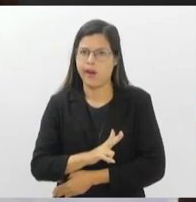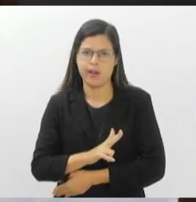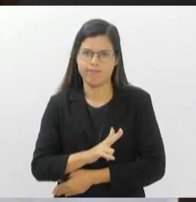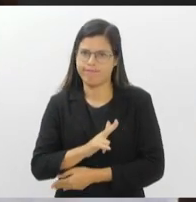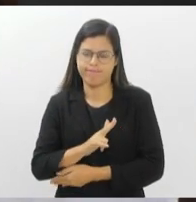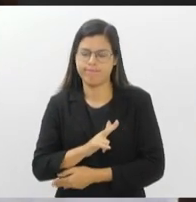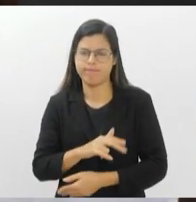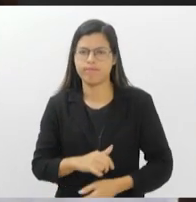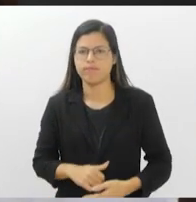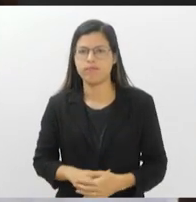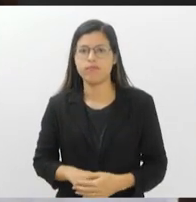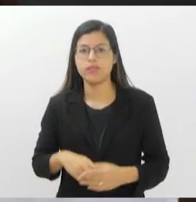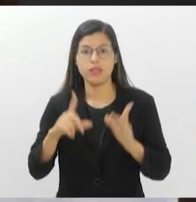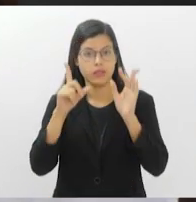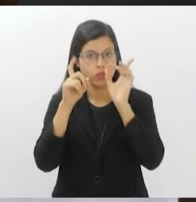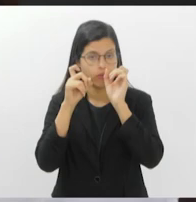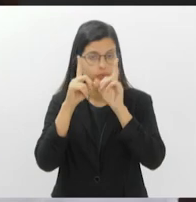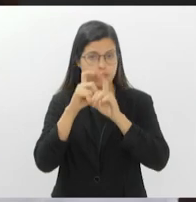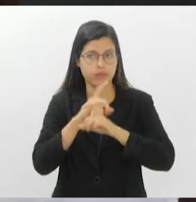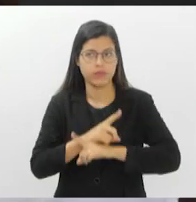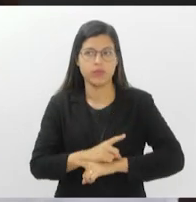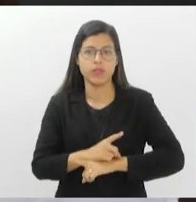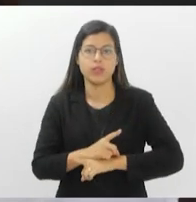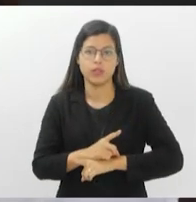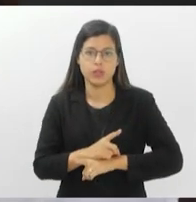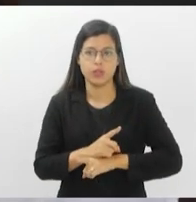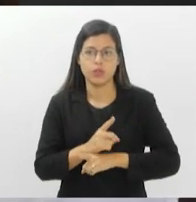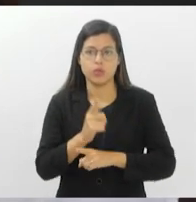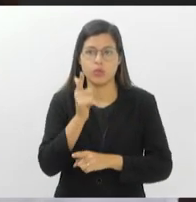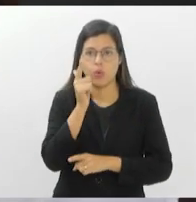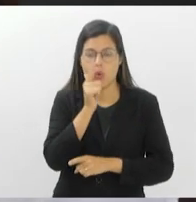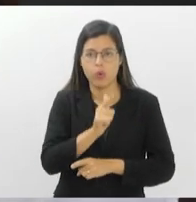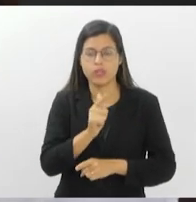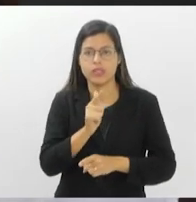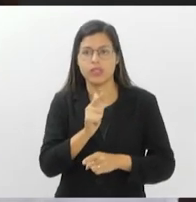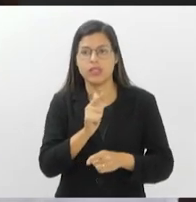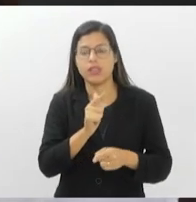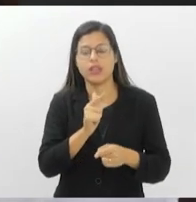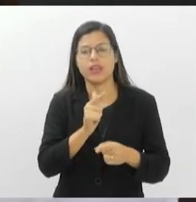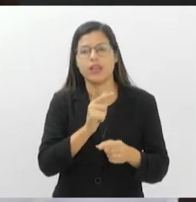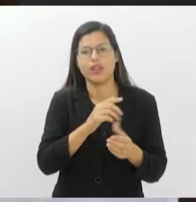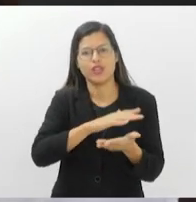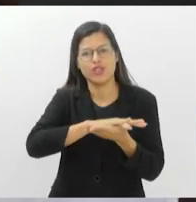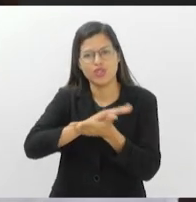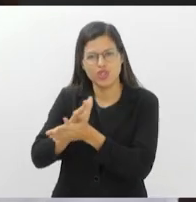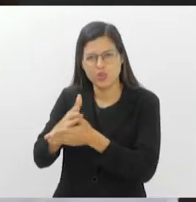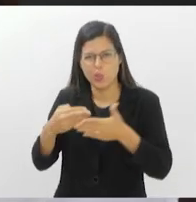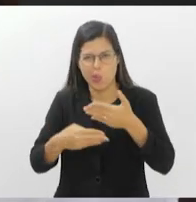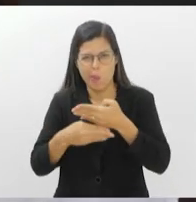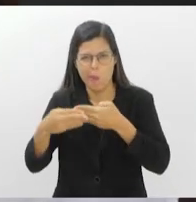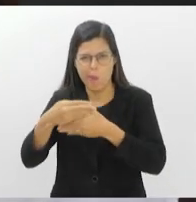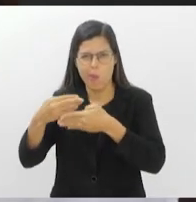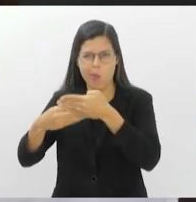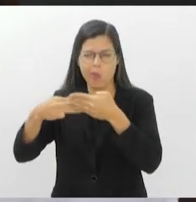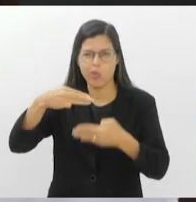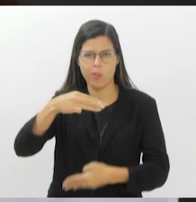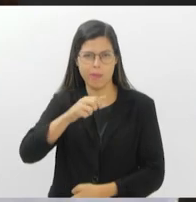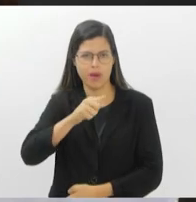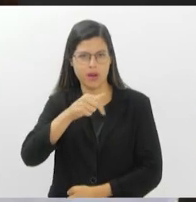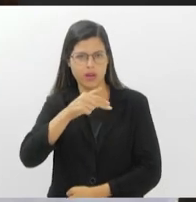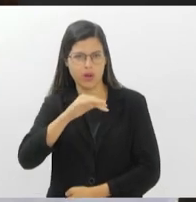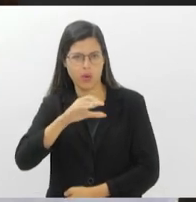fácil. Tem sido difícil derrubar os muros dos manicômios, mas a gente tem avançado, mas tem sido tão difícil